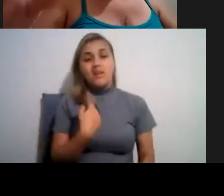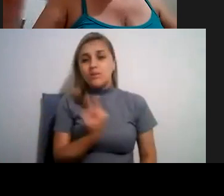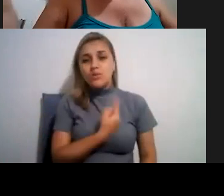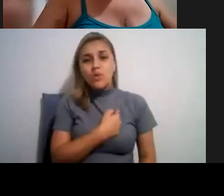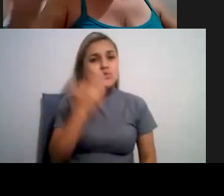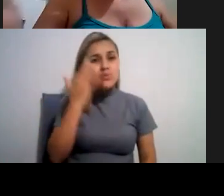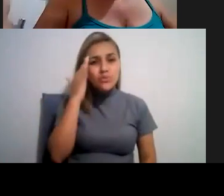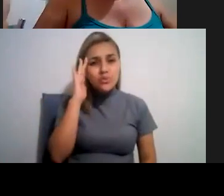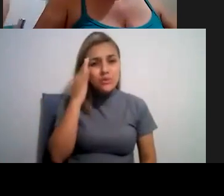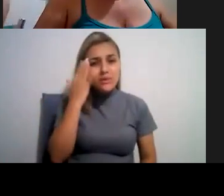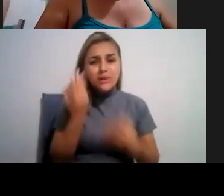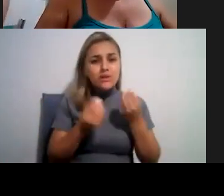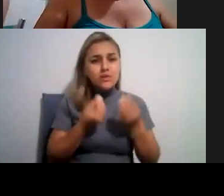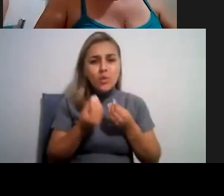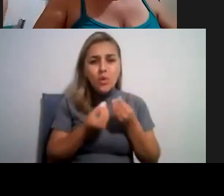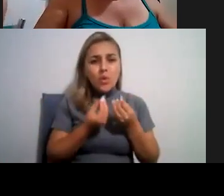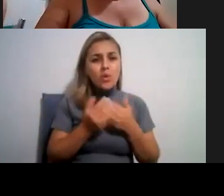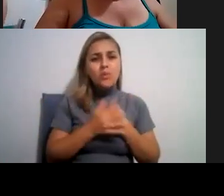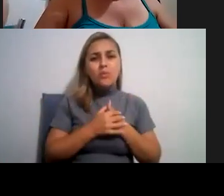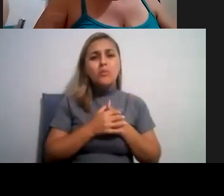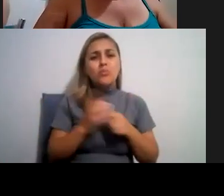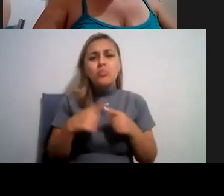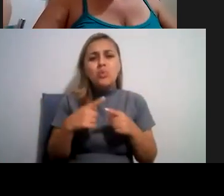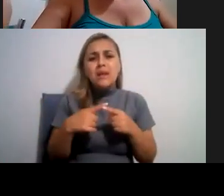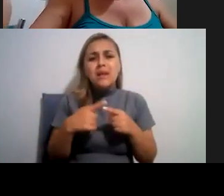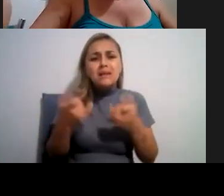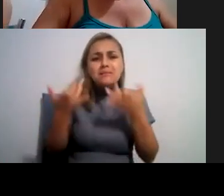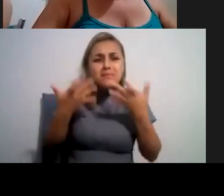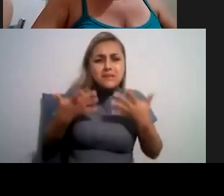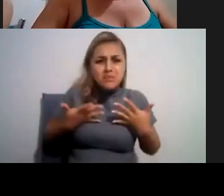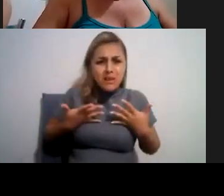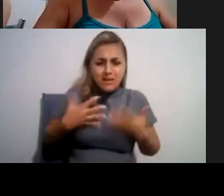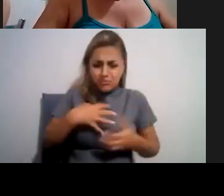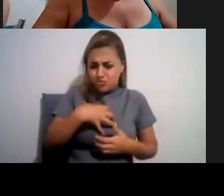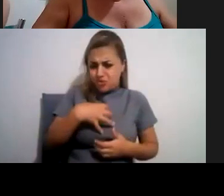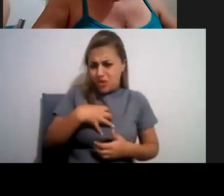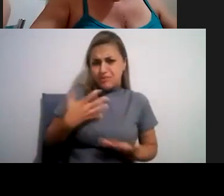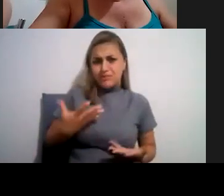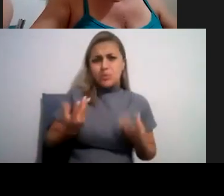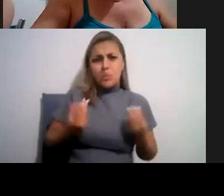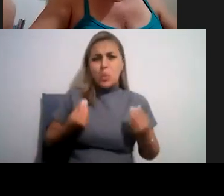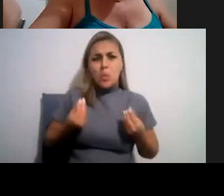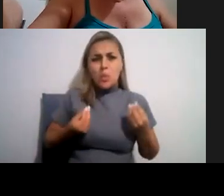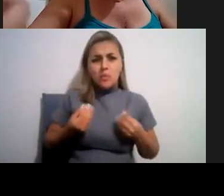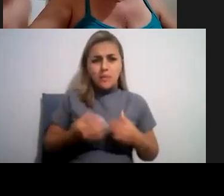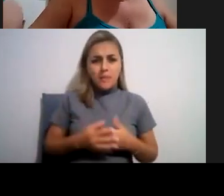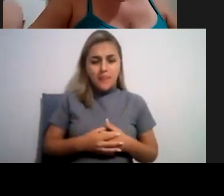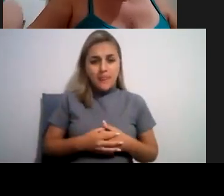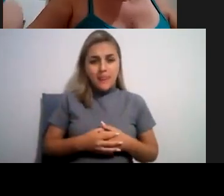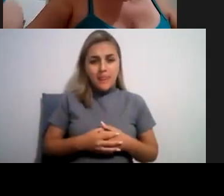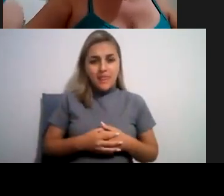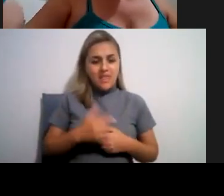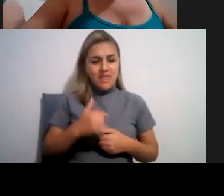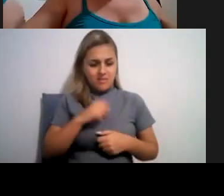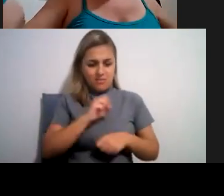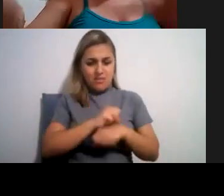que estava falando daquele jeito comigo, né? Não, estou conversando, fica tranquilo. Como você está conversando?